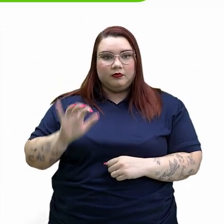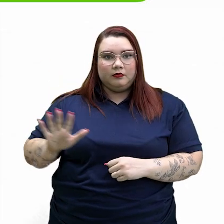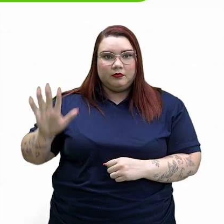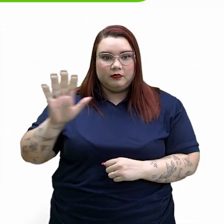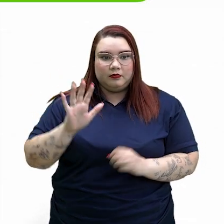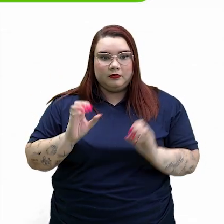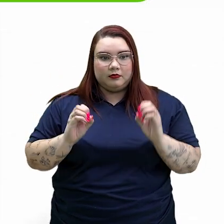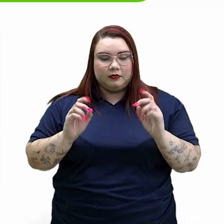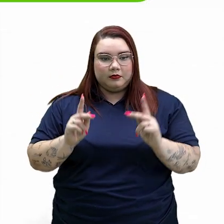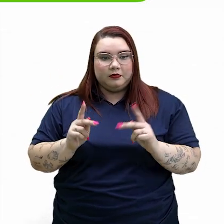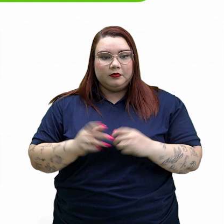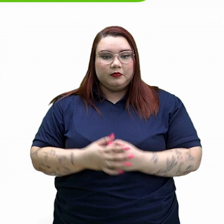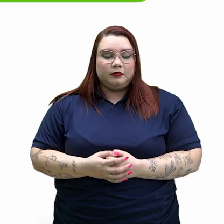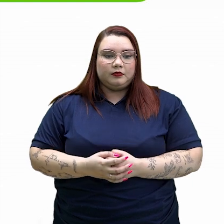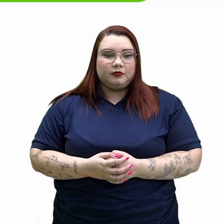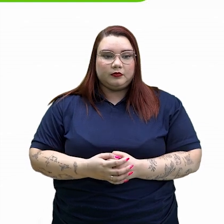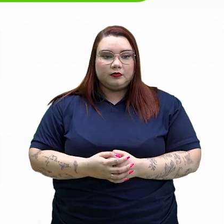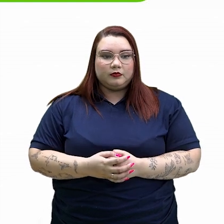observações. Vejam.